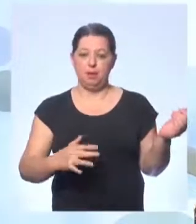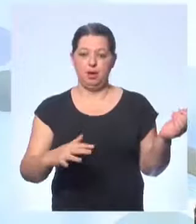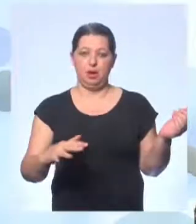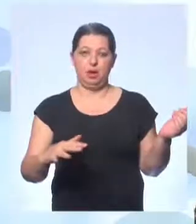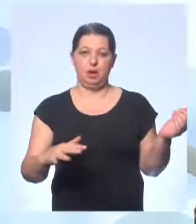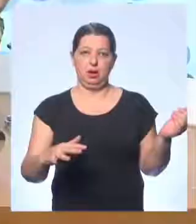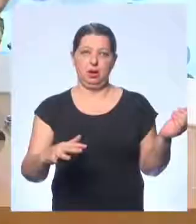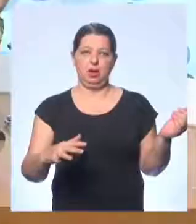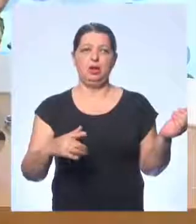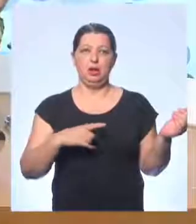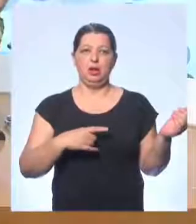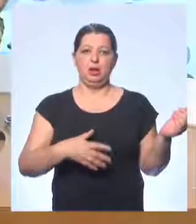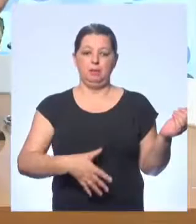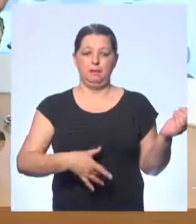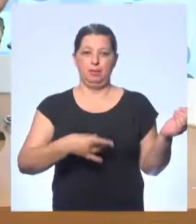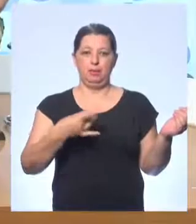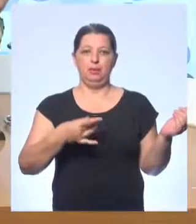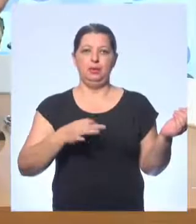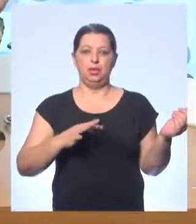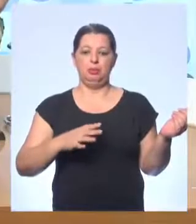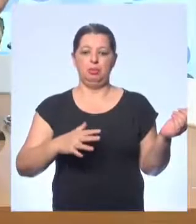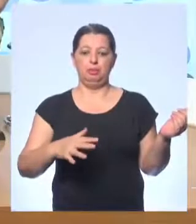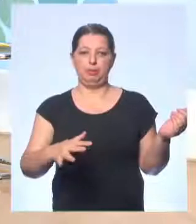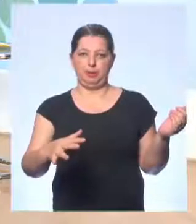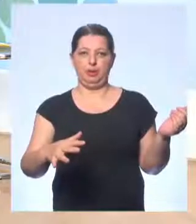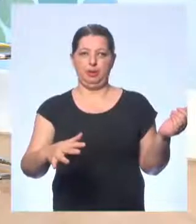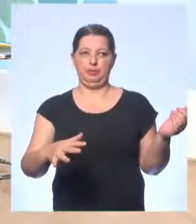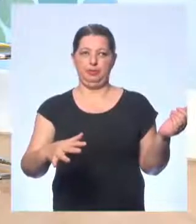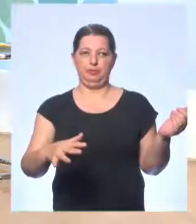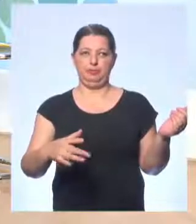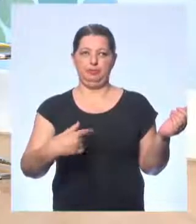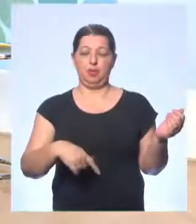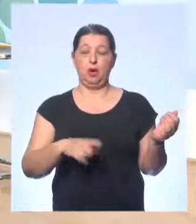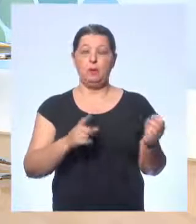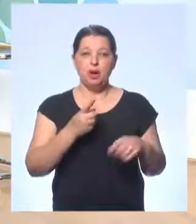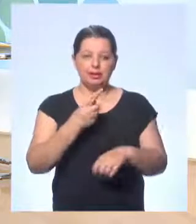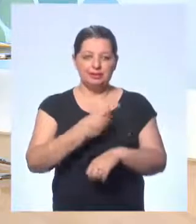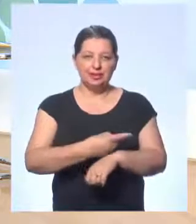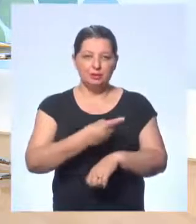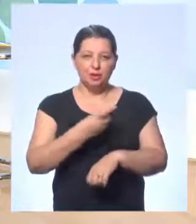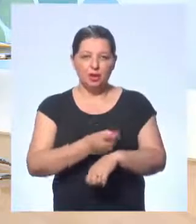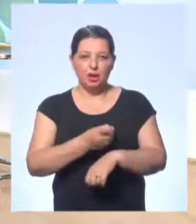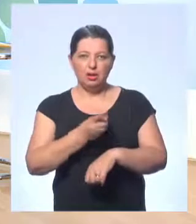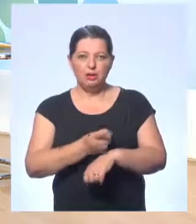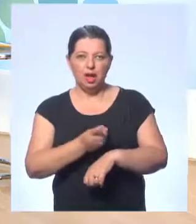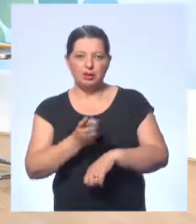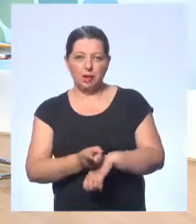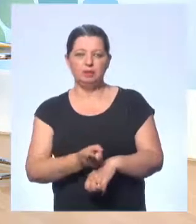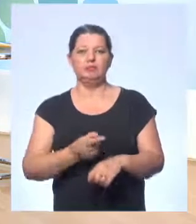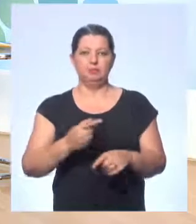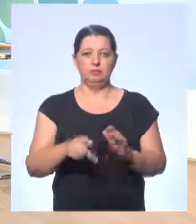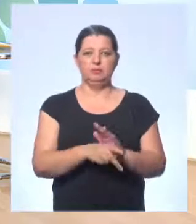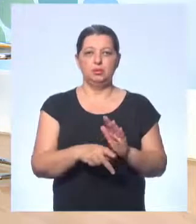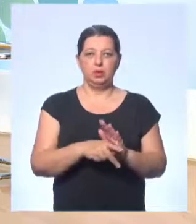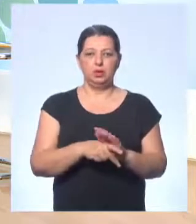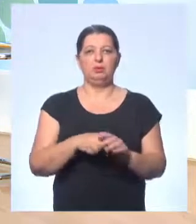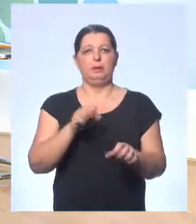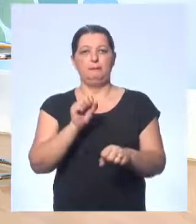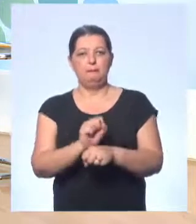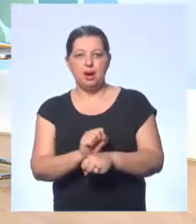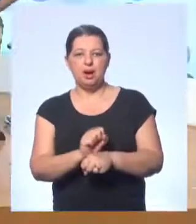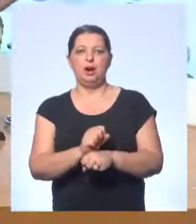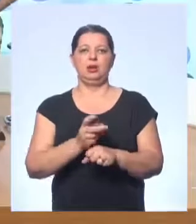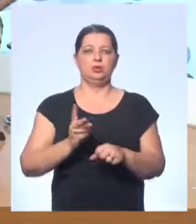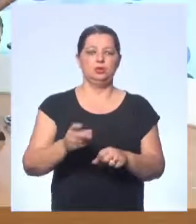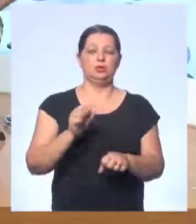Então, toquei todos para dar uma preenchida a mais. Tá? Olha só esse intervalo. Esse intervalo, na Idade Média, era um